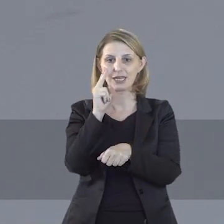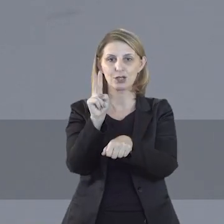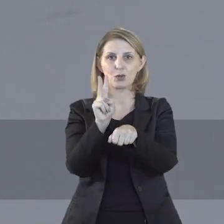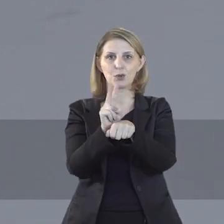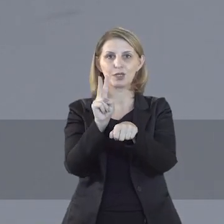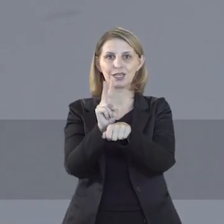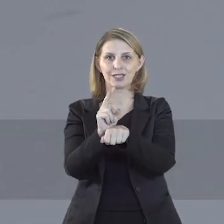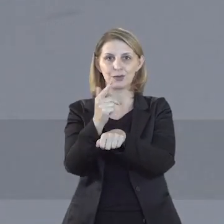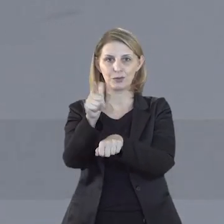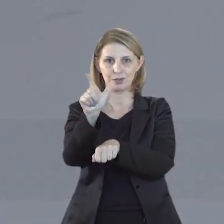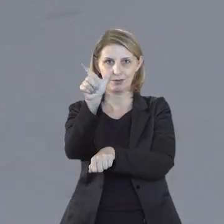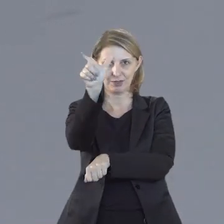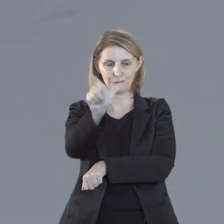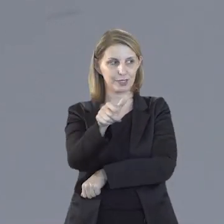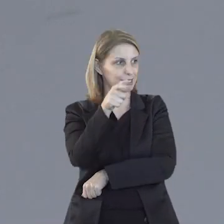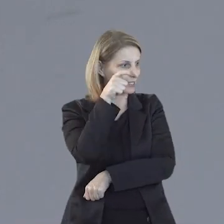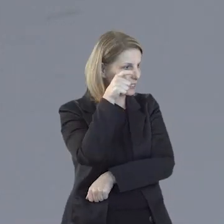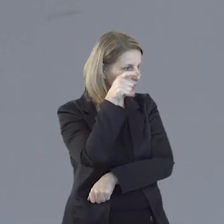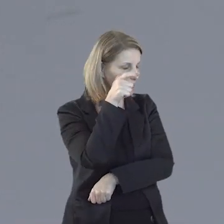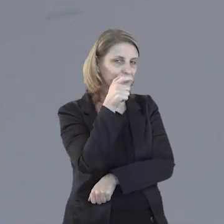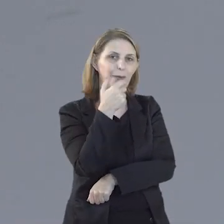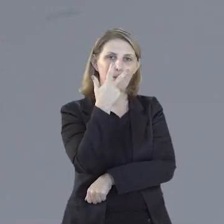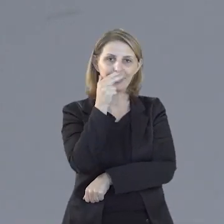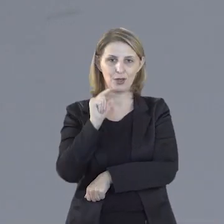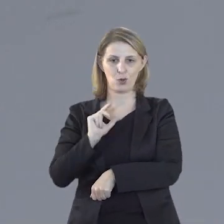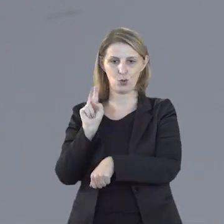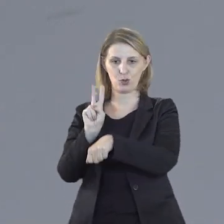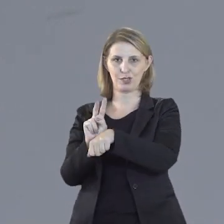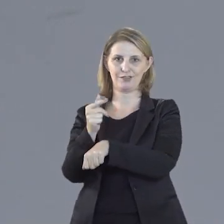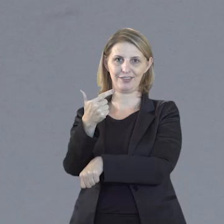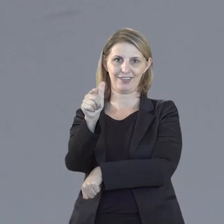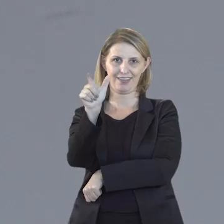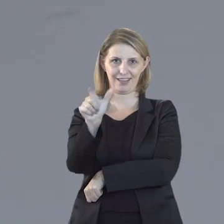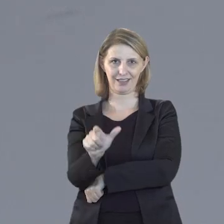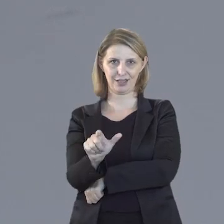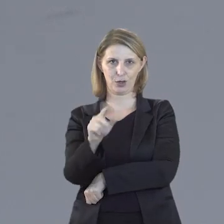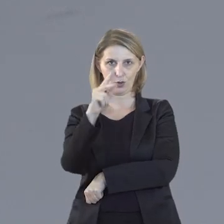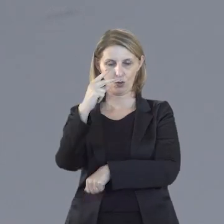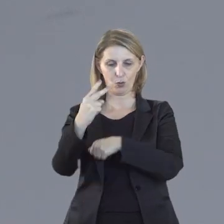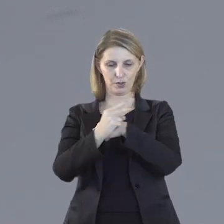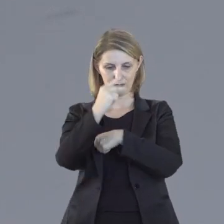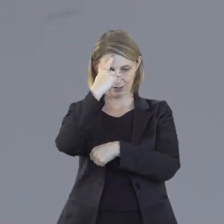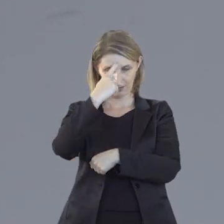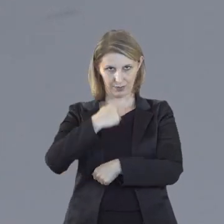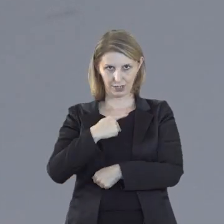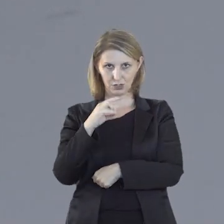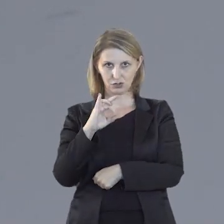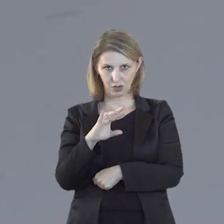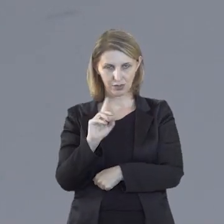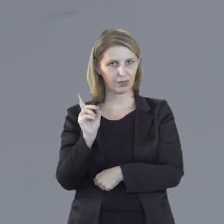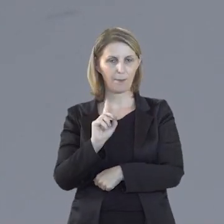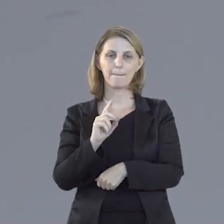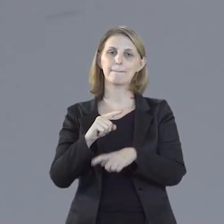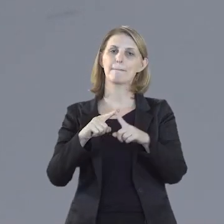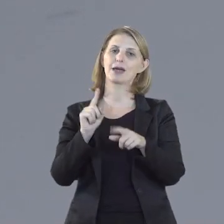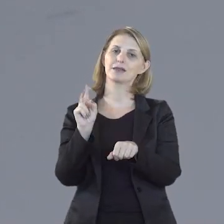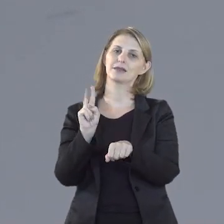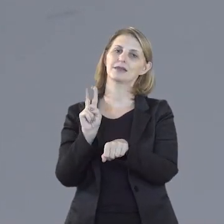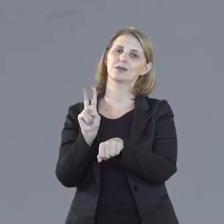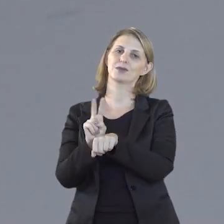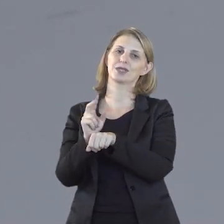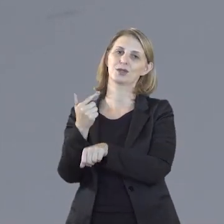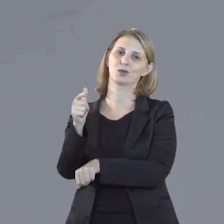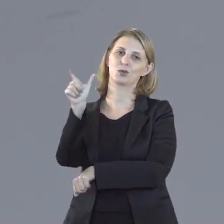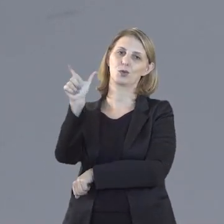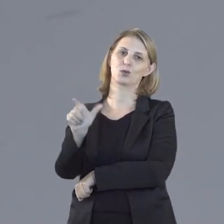algo que lá do outro lado, querendo ou não, está cuidando de alguém. Então, essa questão realmente do cuidar, né, não